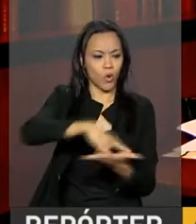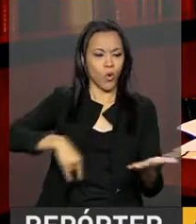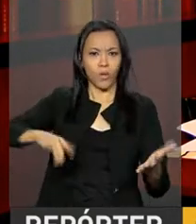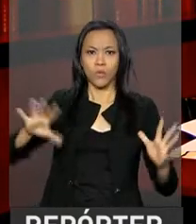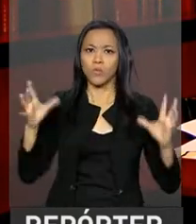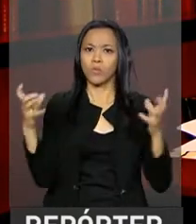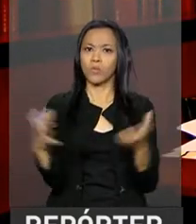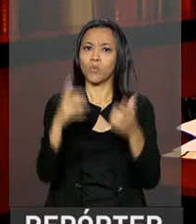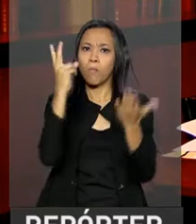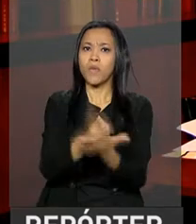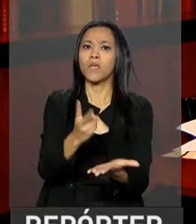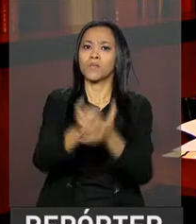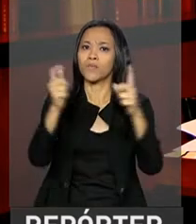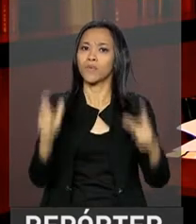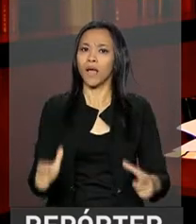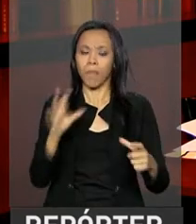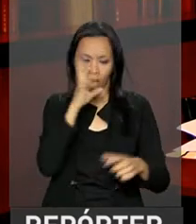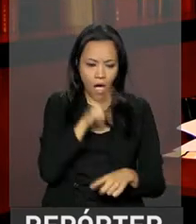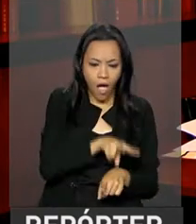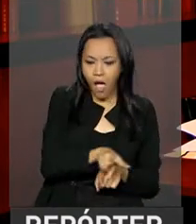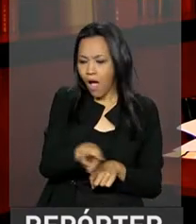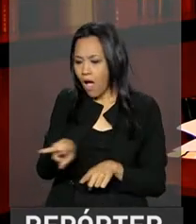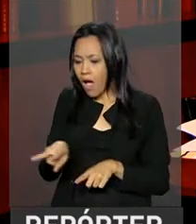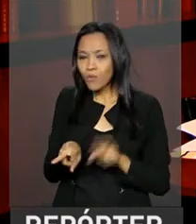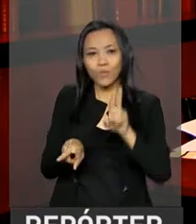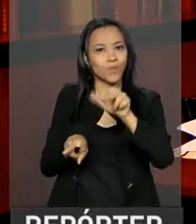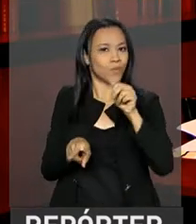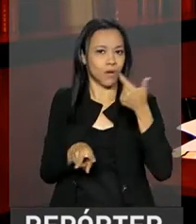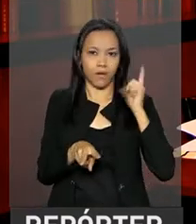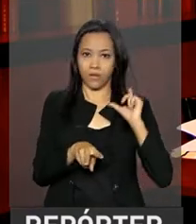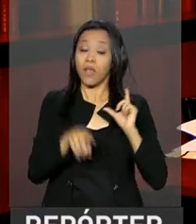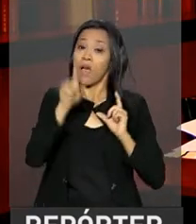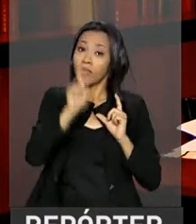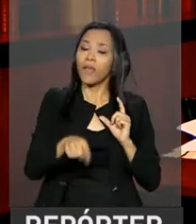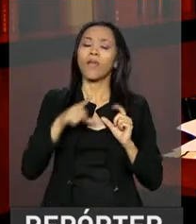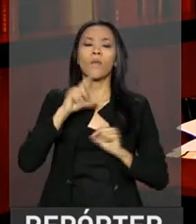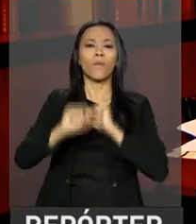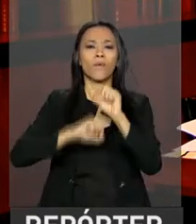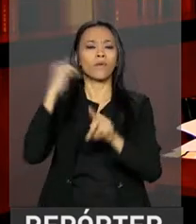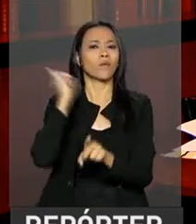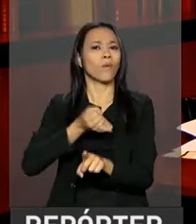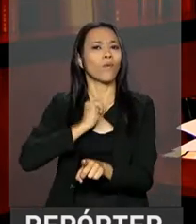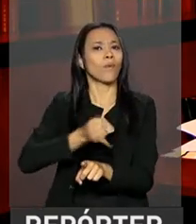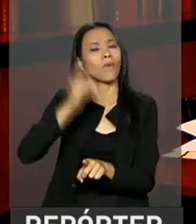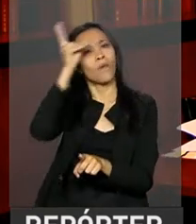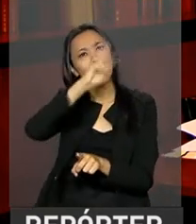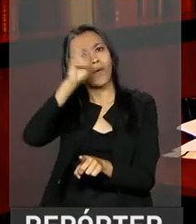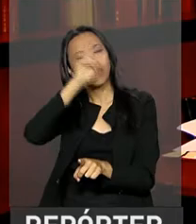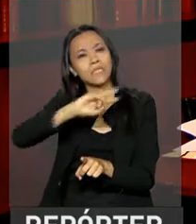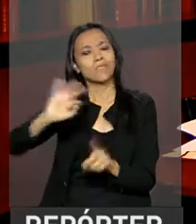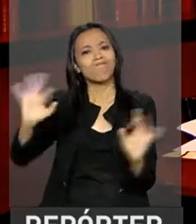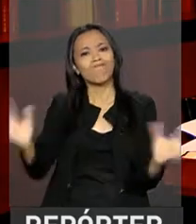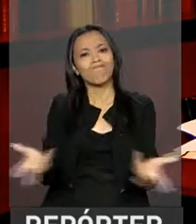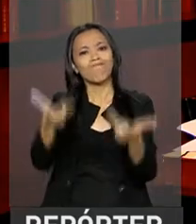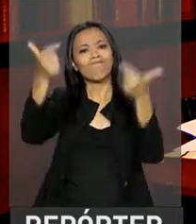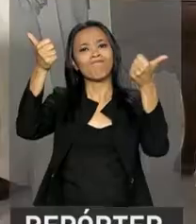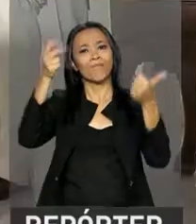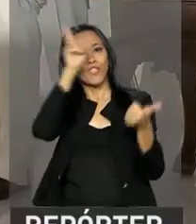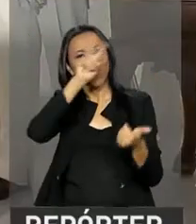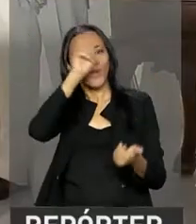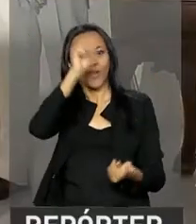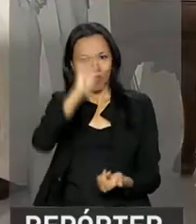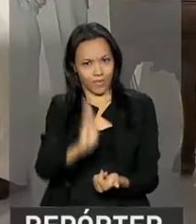histórico é ímpar e estabelece uma narrativa histórica também é funcional da nossa história